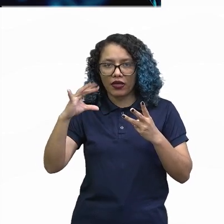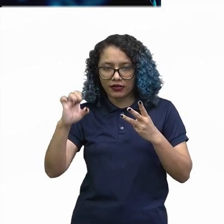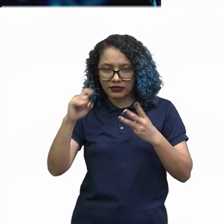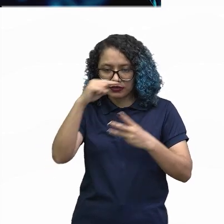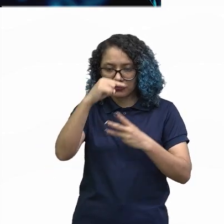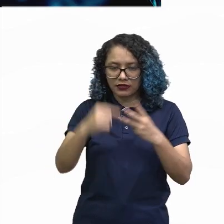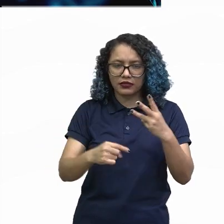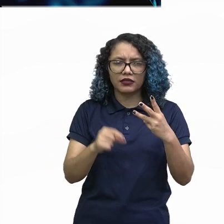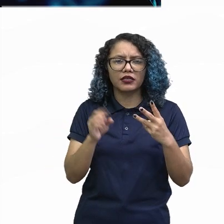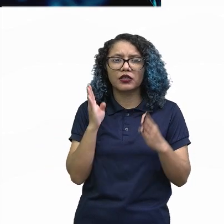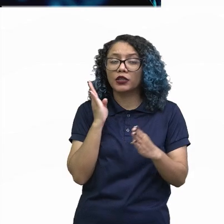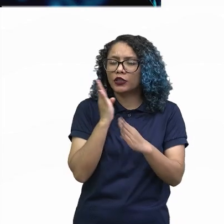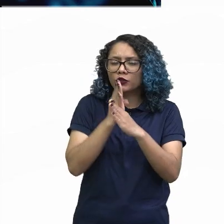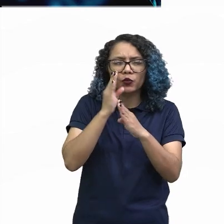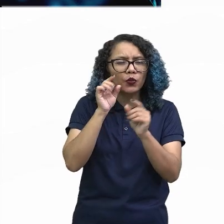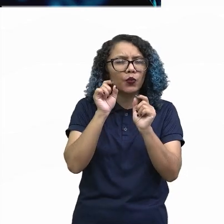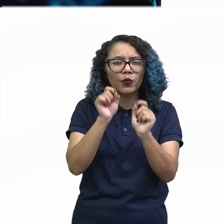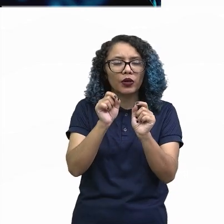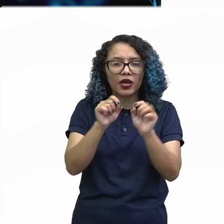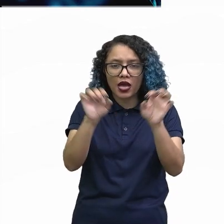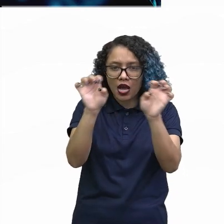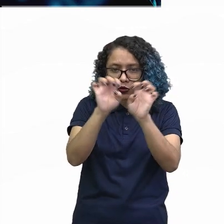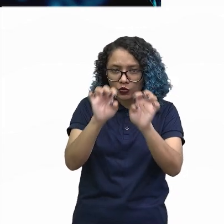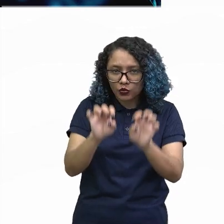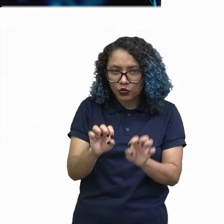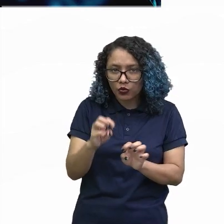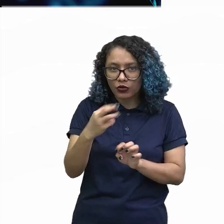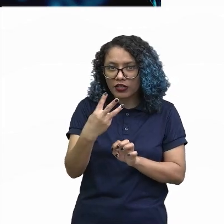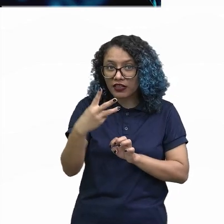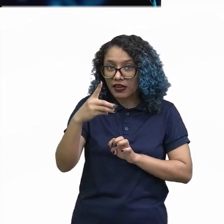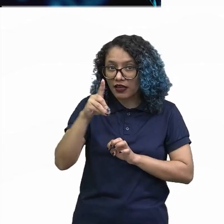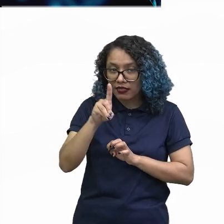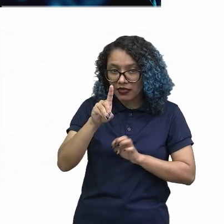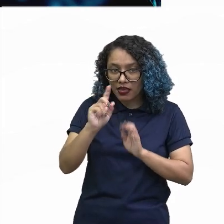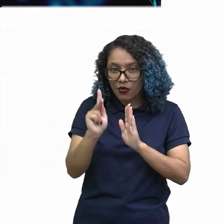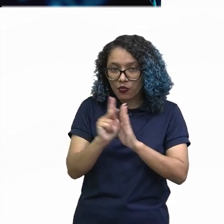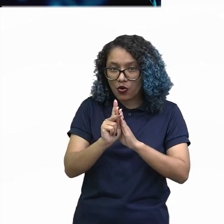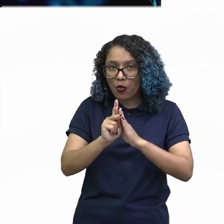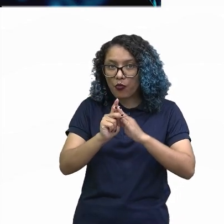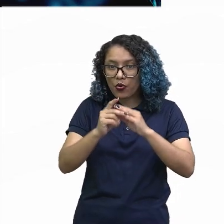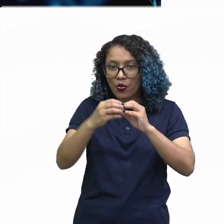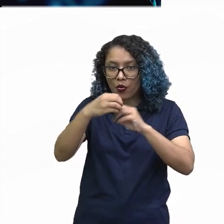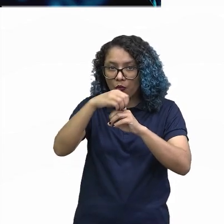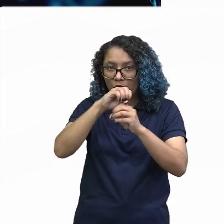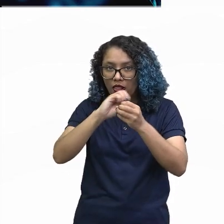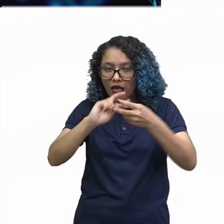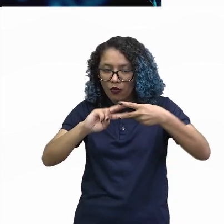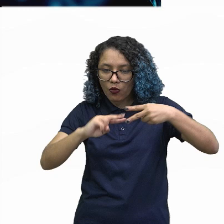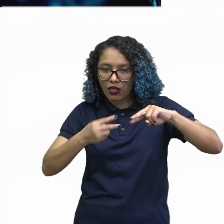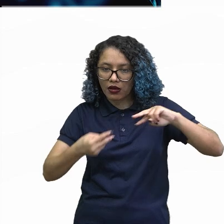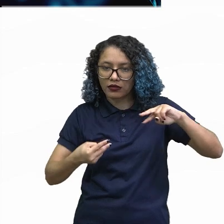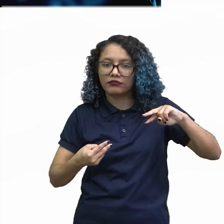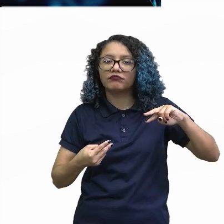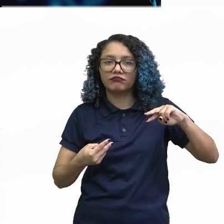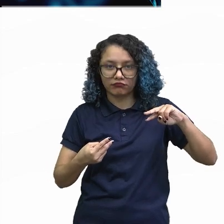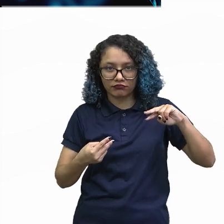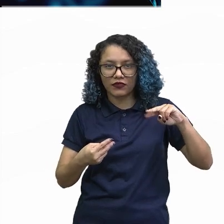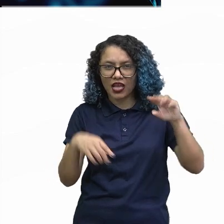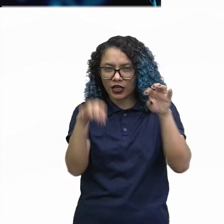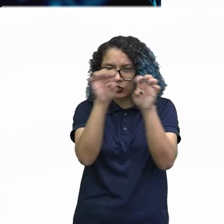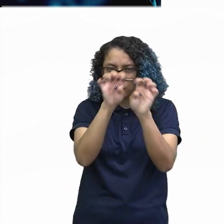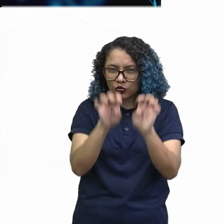que descobriram a estrutura tridimensional da molécula de DNA, né? Então, ali, através de